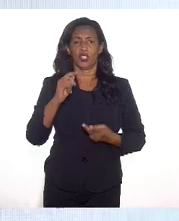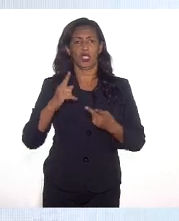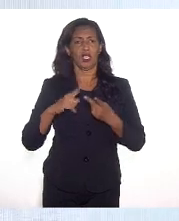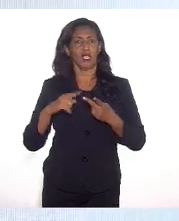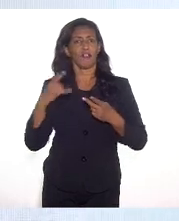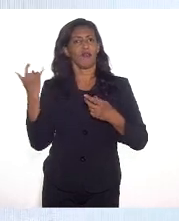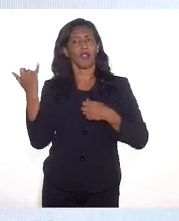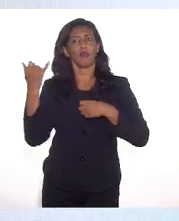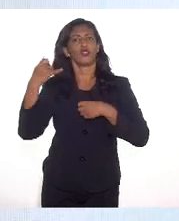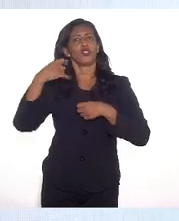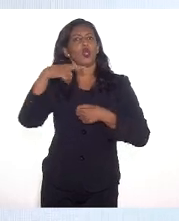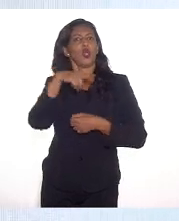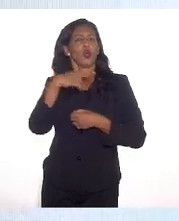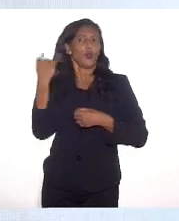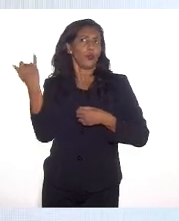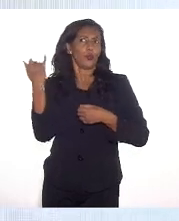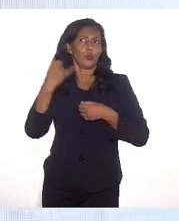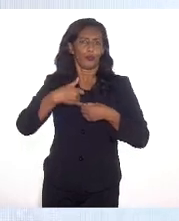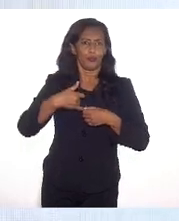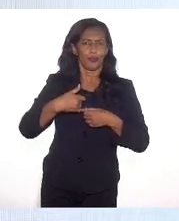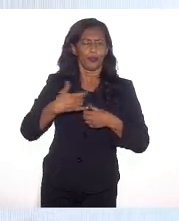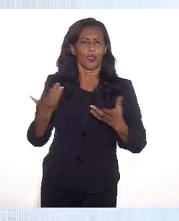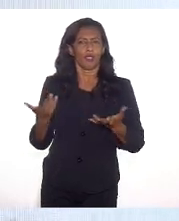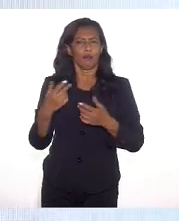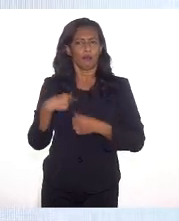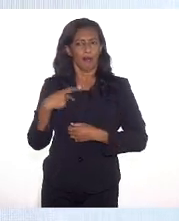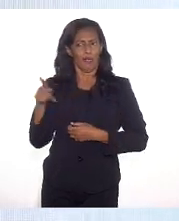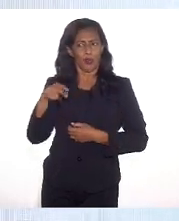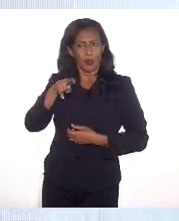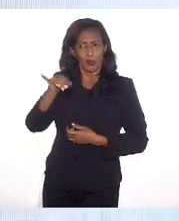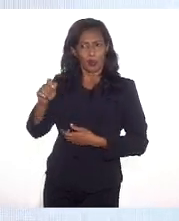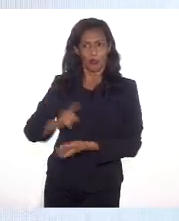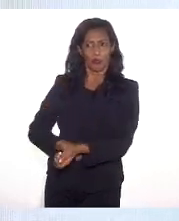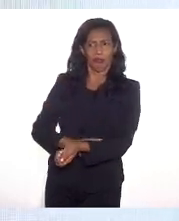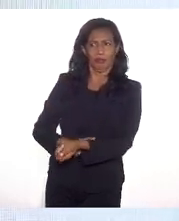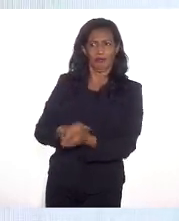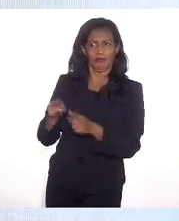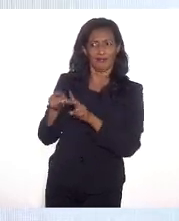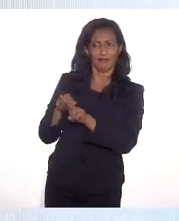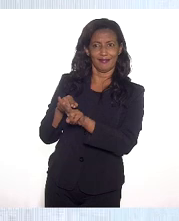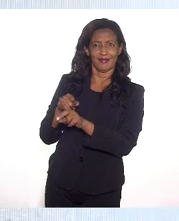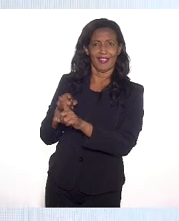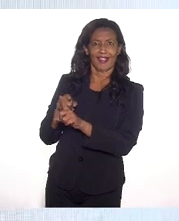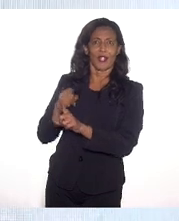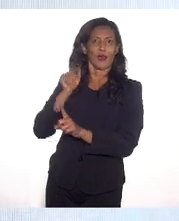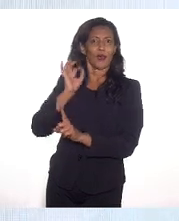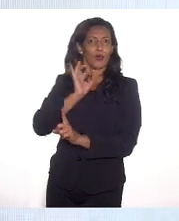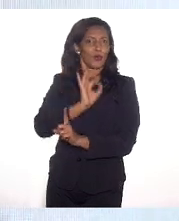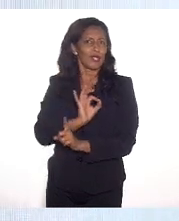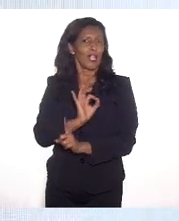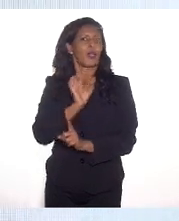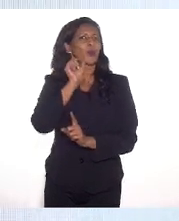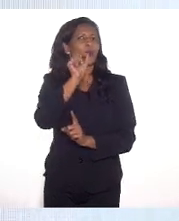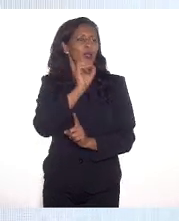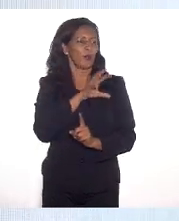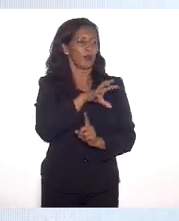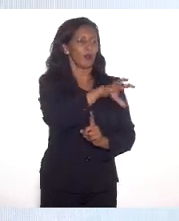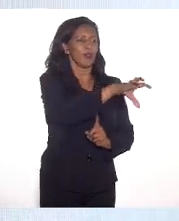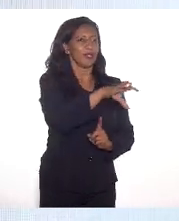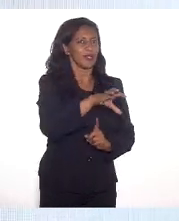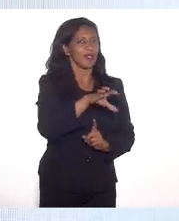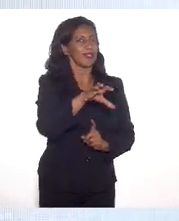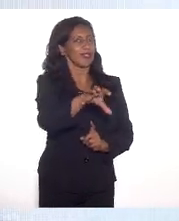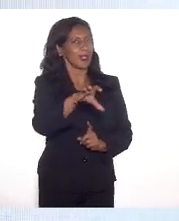combustíveis. Mas eu disse a ele, ao Nelson já fica bravo, que o ideal era a gente pegar por setores. Então, tem um